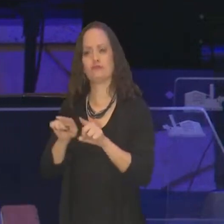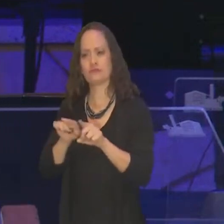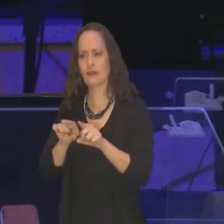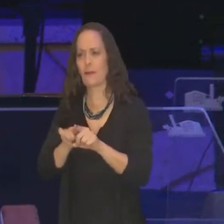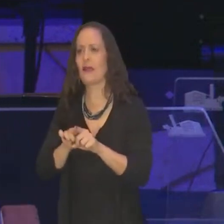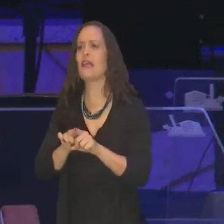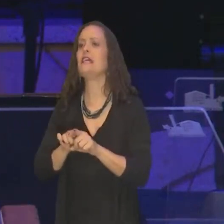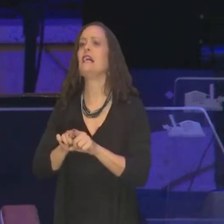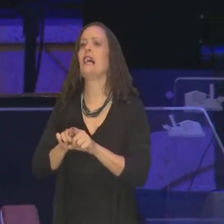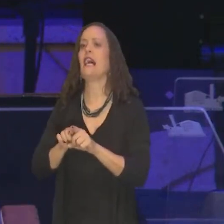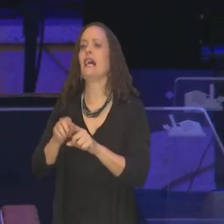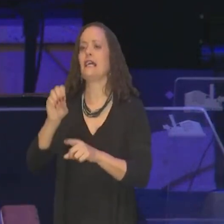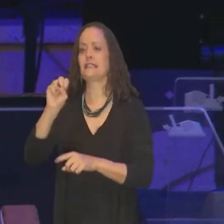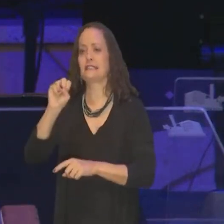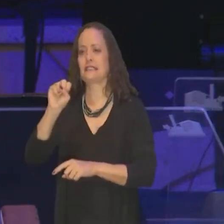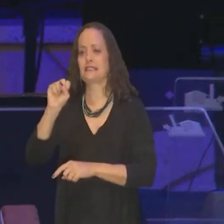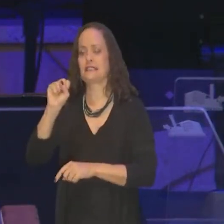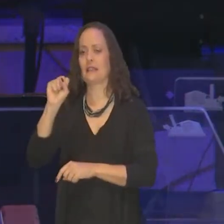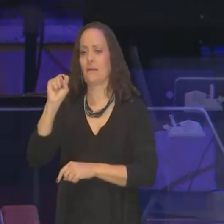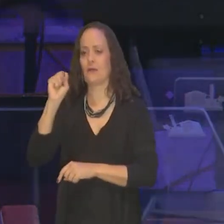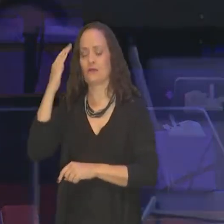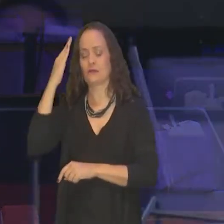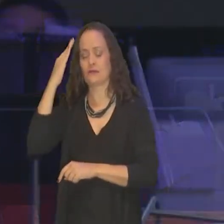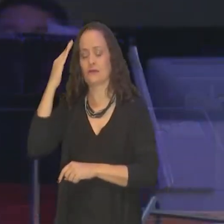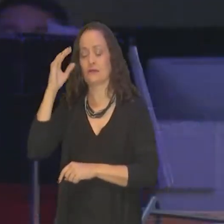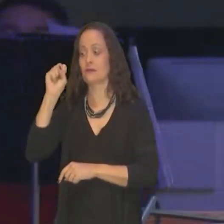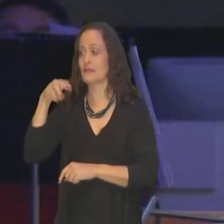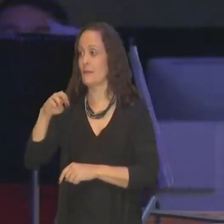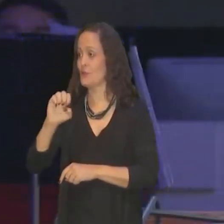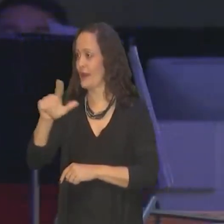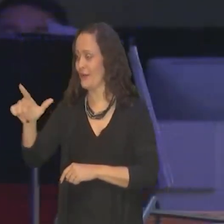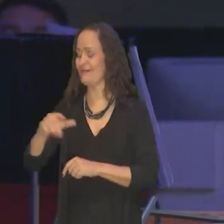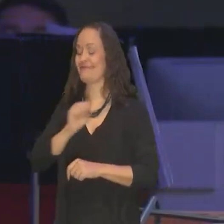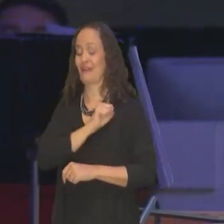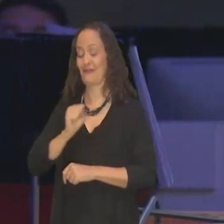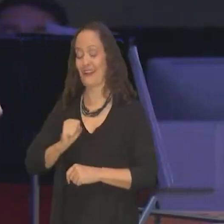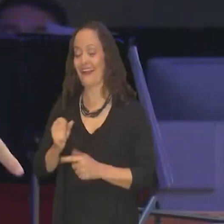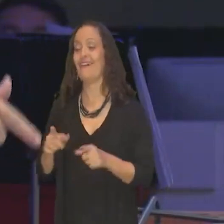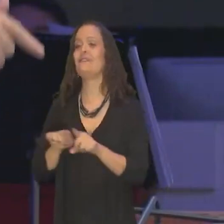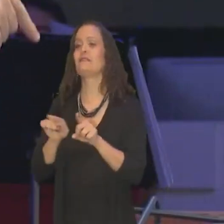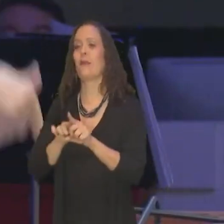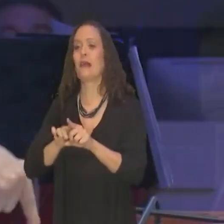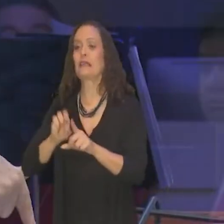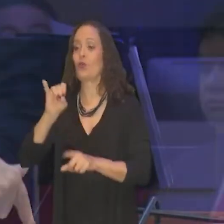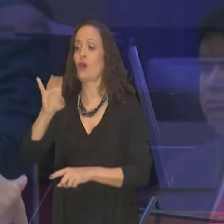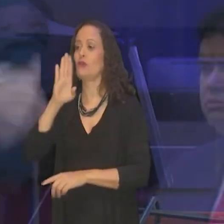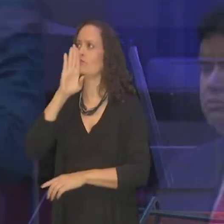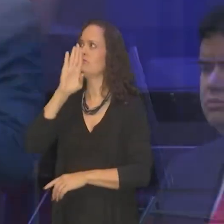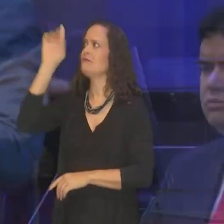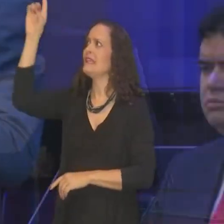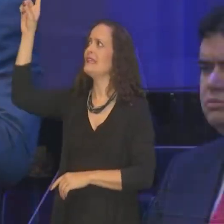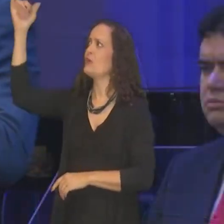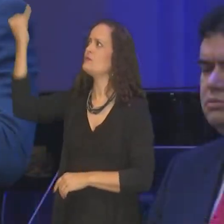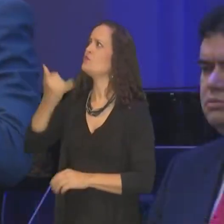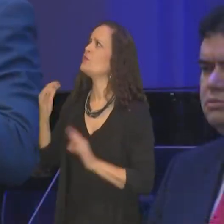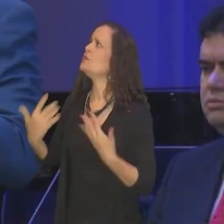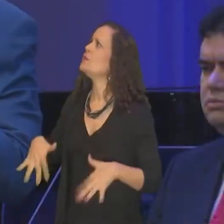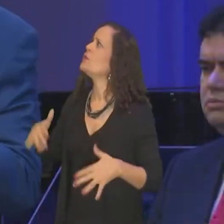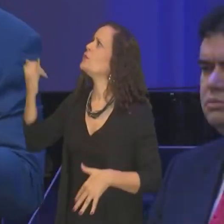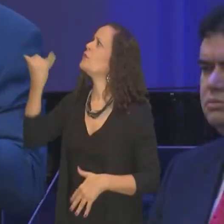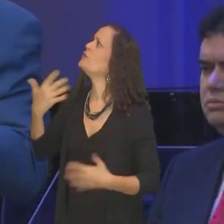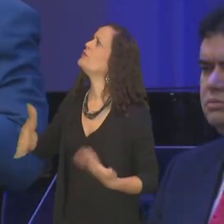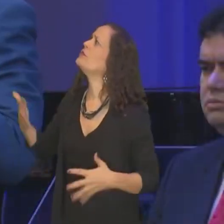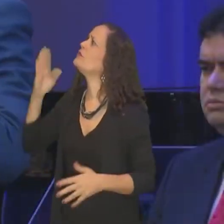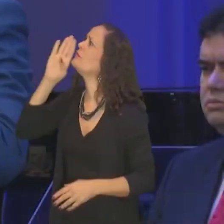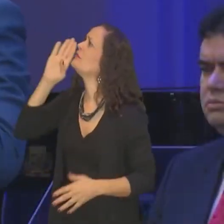irmãos lembram que quando Saul foi reprovado por Deus, quando Deus não falava mais a Saul, ele ficou tão desesperado que ele